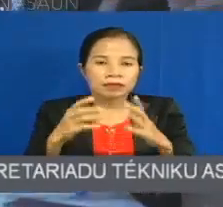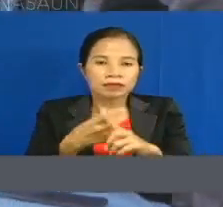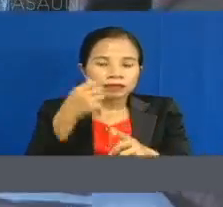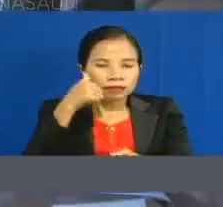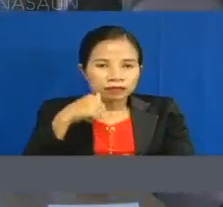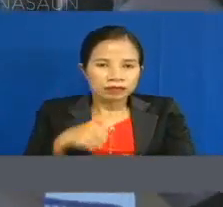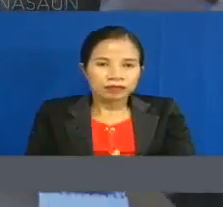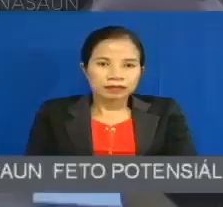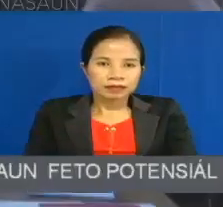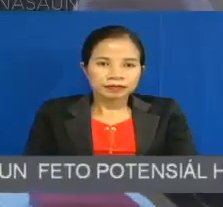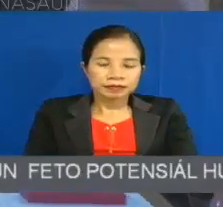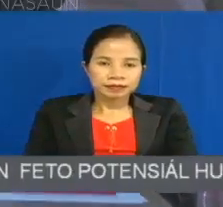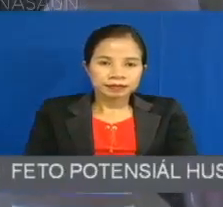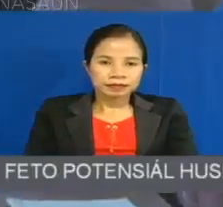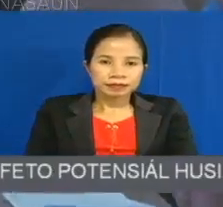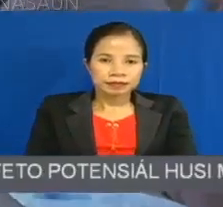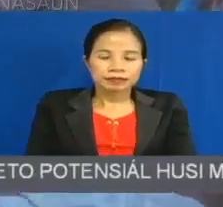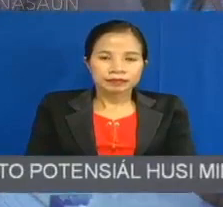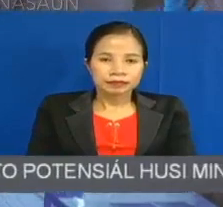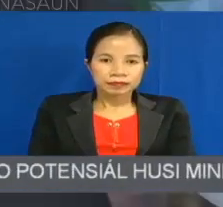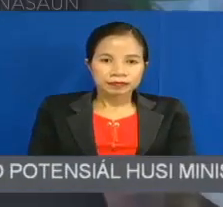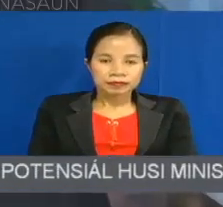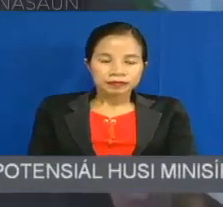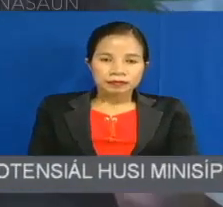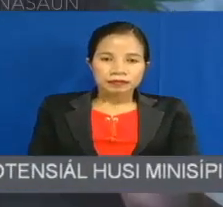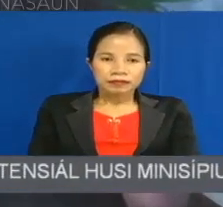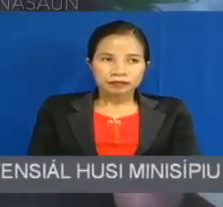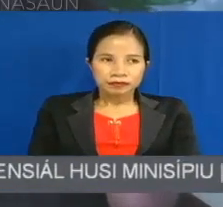husi feto. Timóteo Guzmão, Zerônimo Mauno, RTTR.